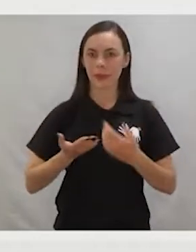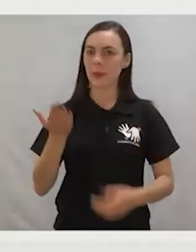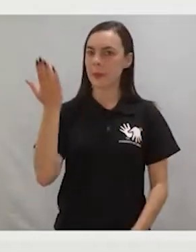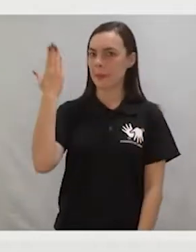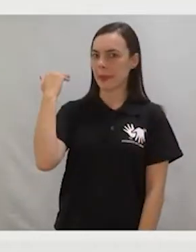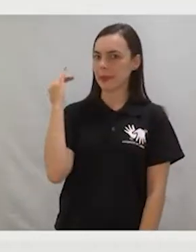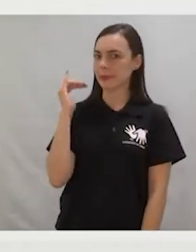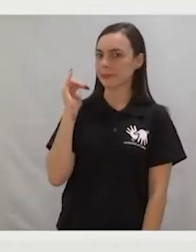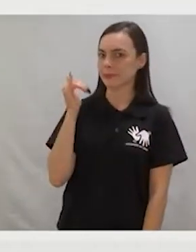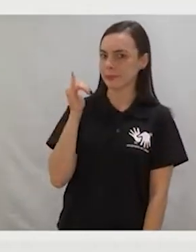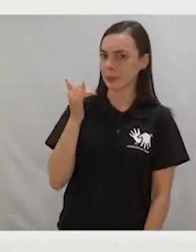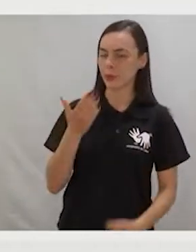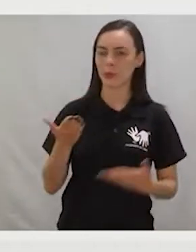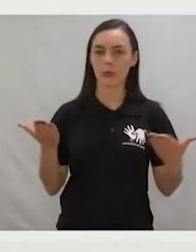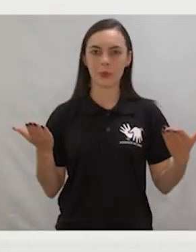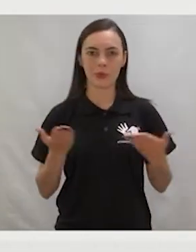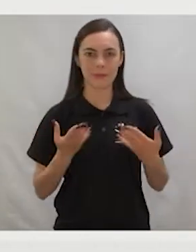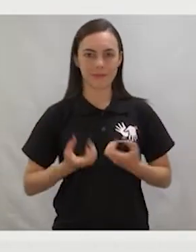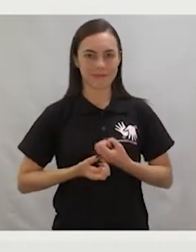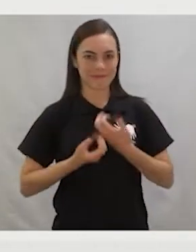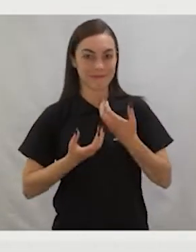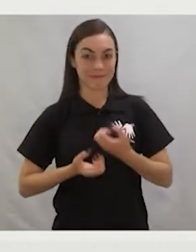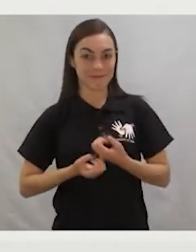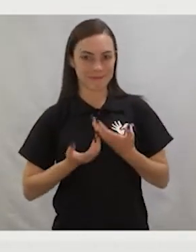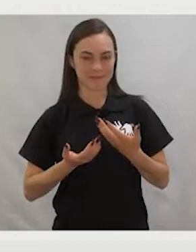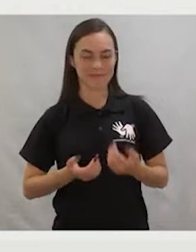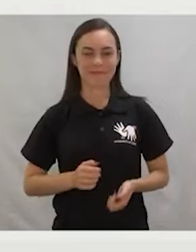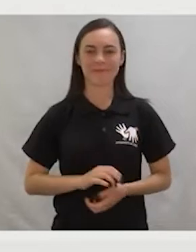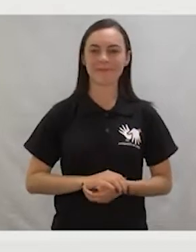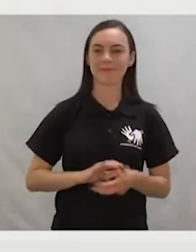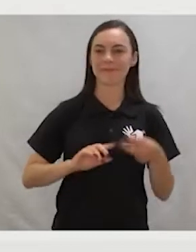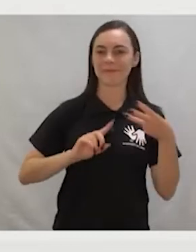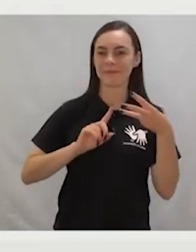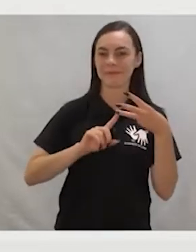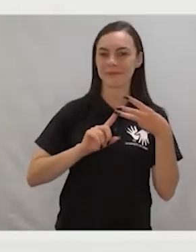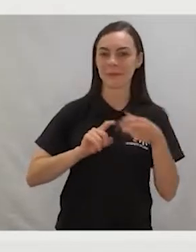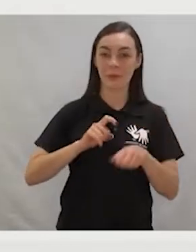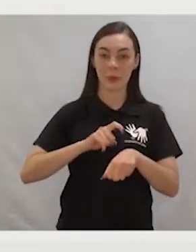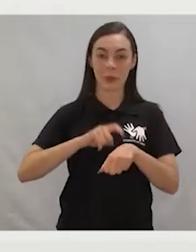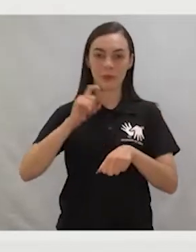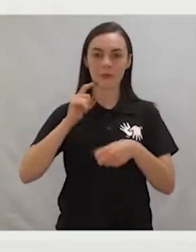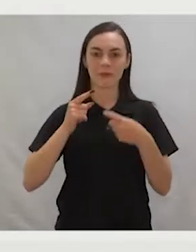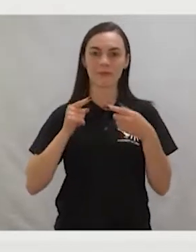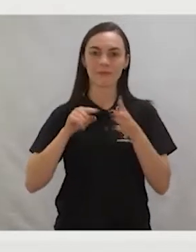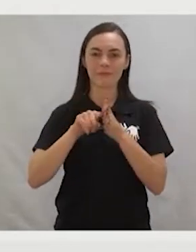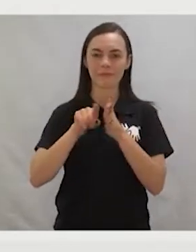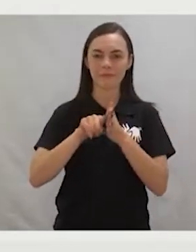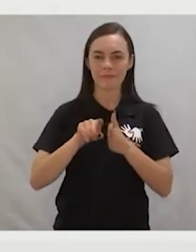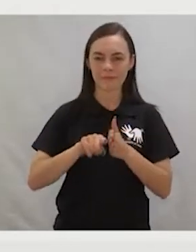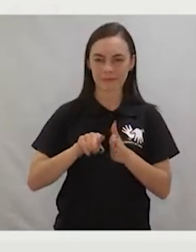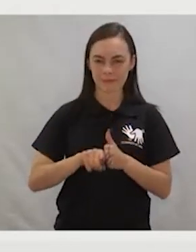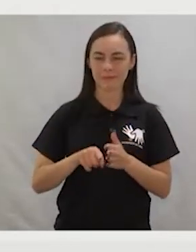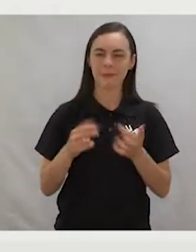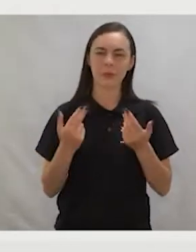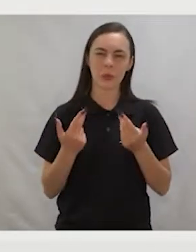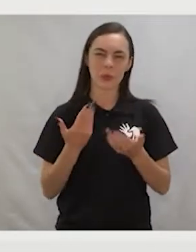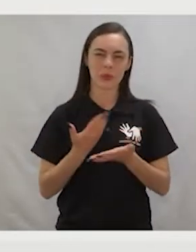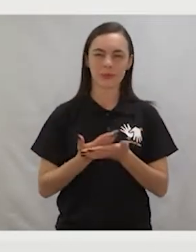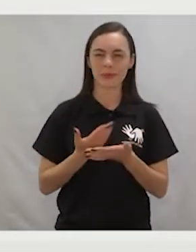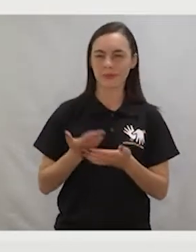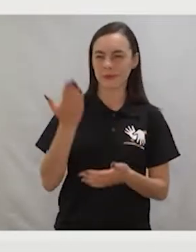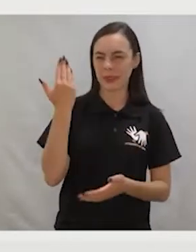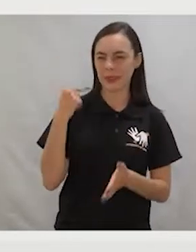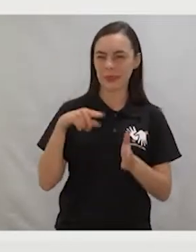foi conto, hoje é poesia. Nós teremos também a hora do quiz, como nós fizemos na outra aula,